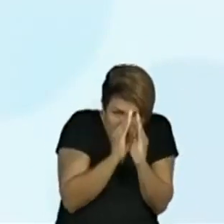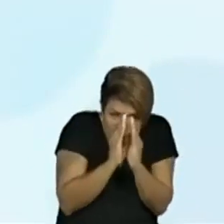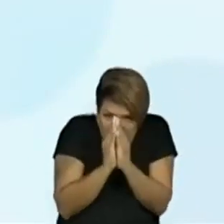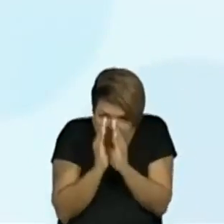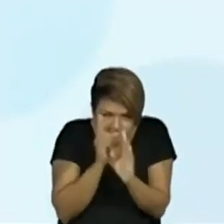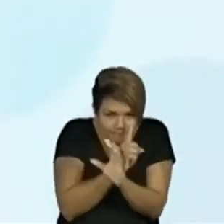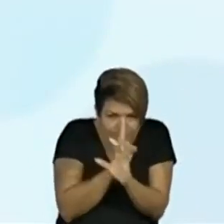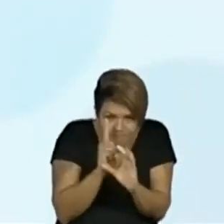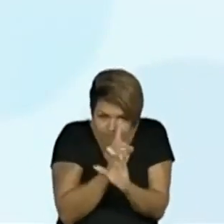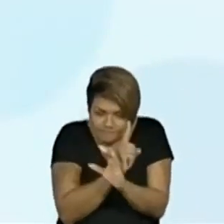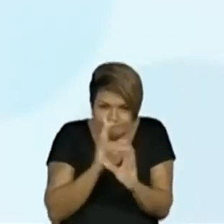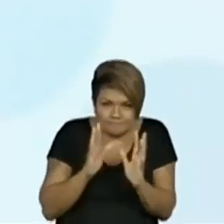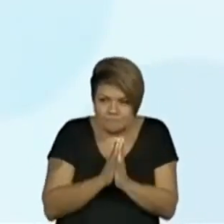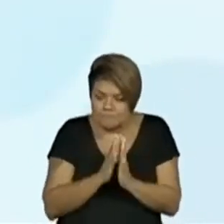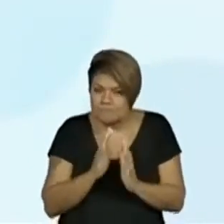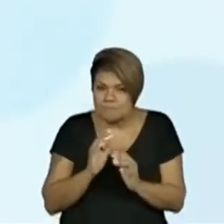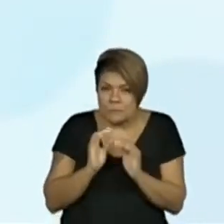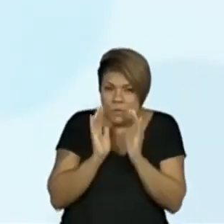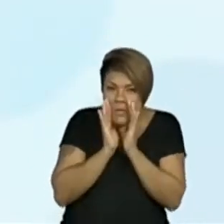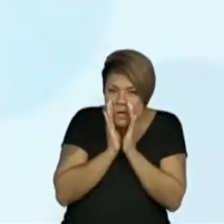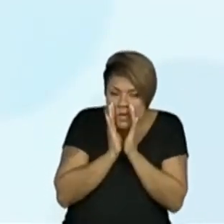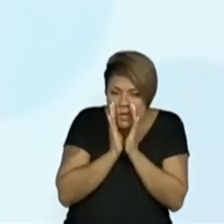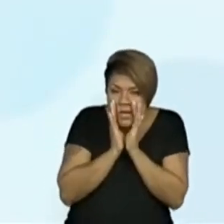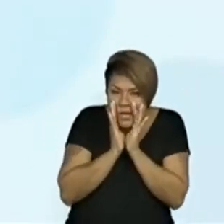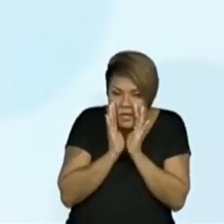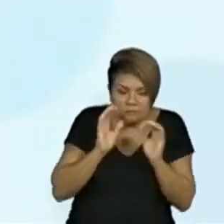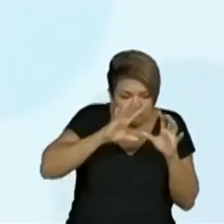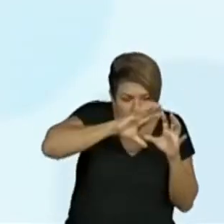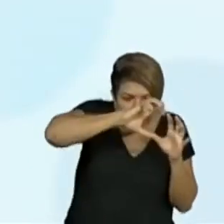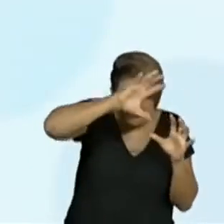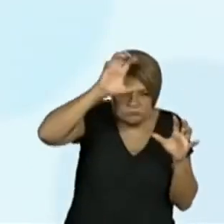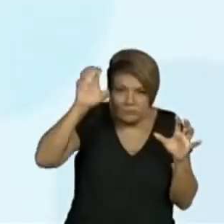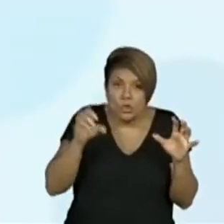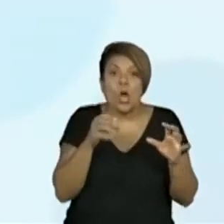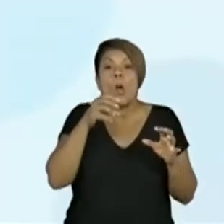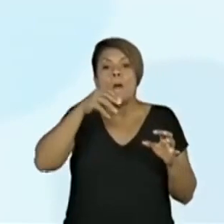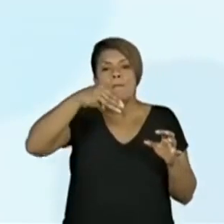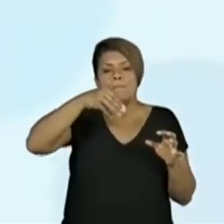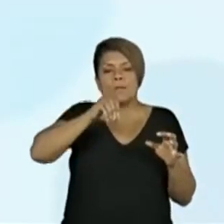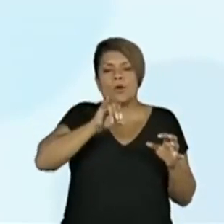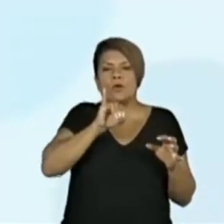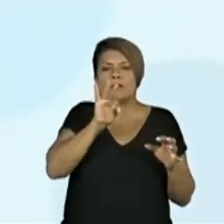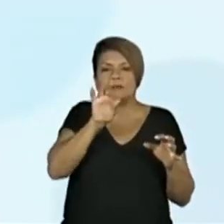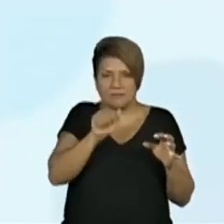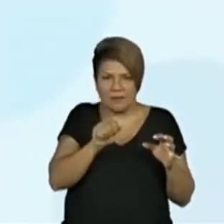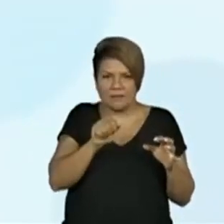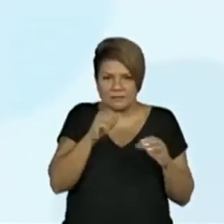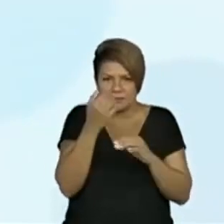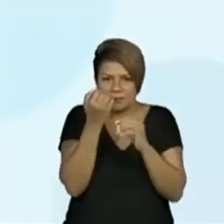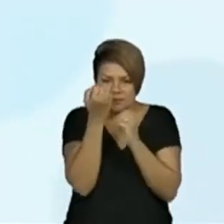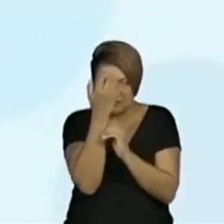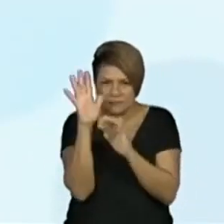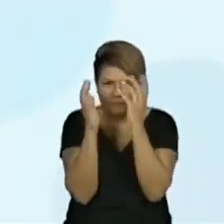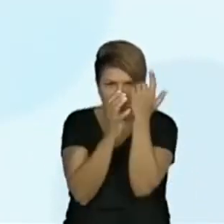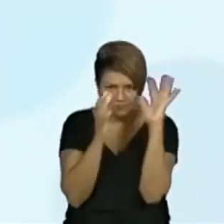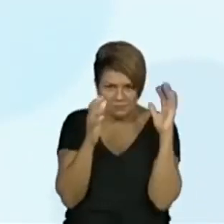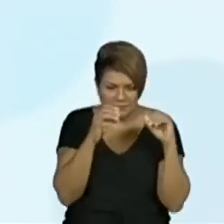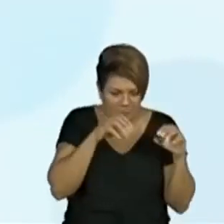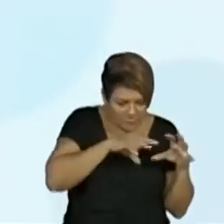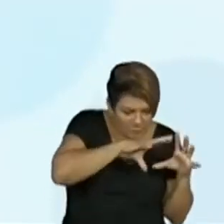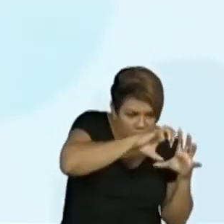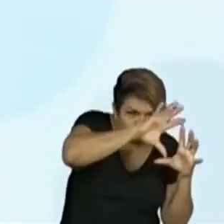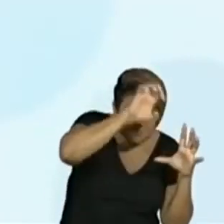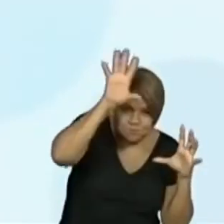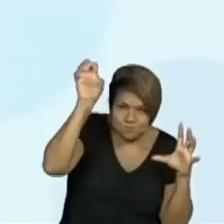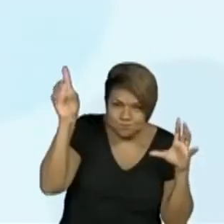e sussurrou. Moita é aquele lugarzinho, né? Que tem um arbusto mato mais alto, né? Que